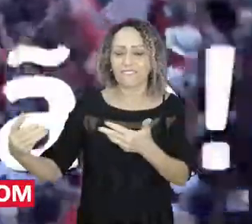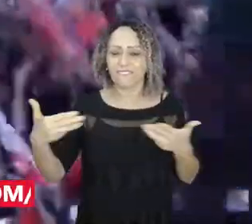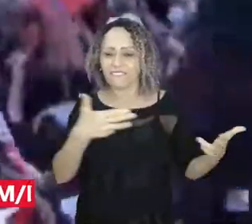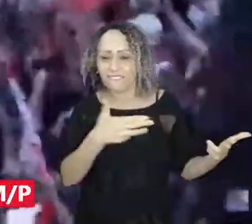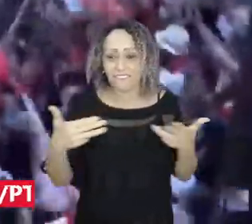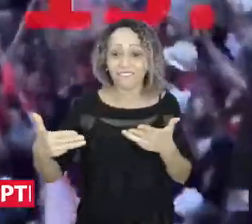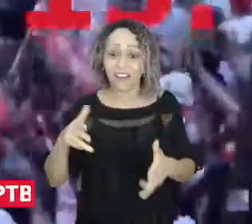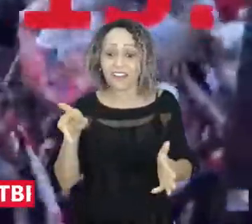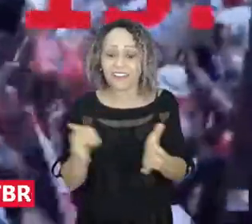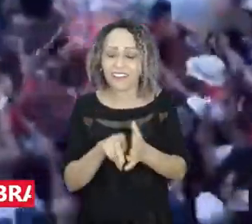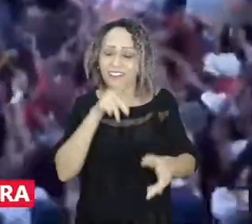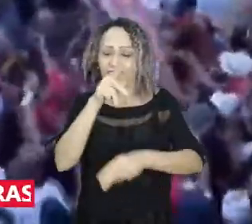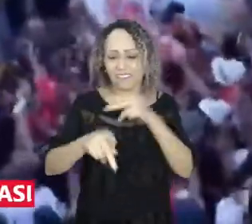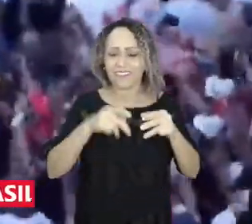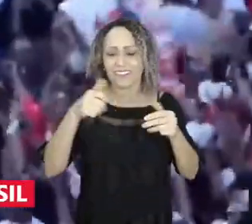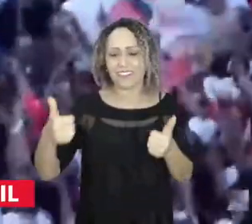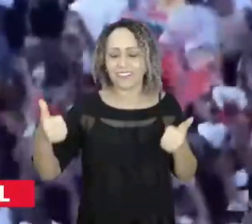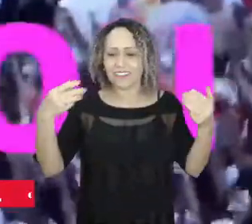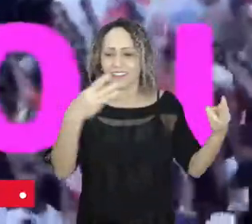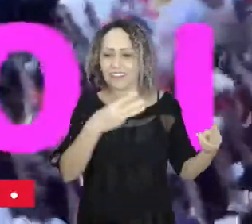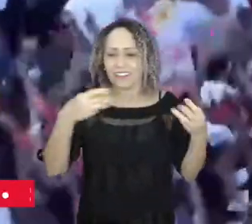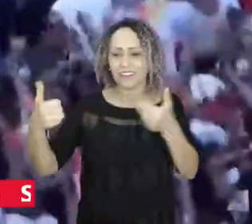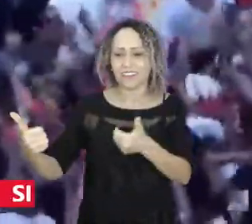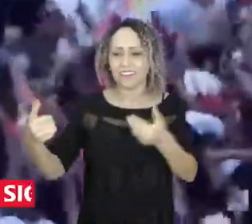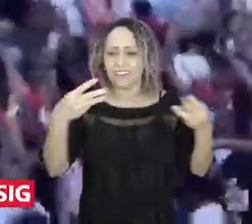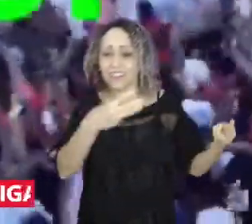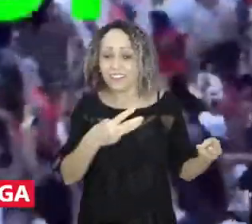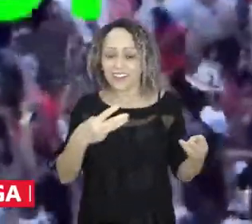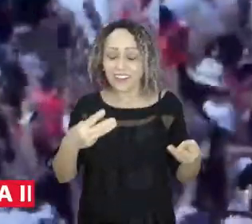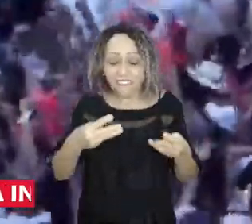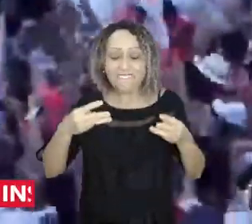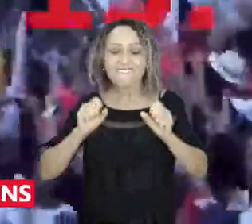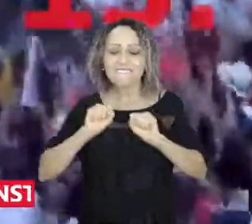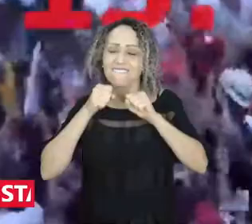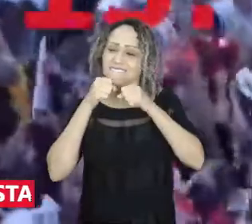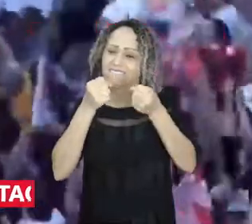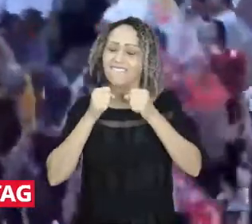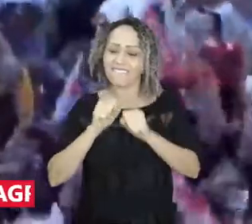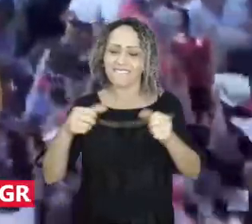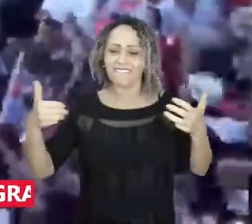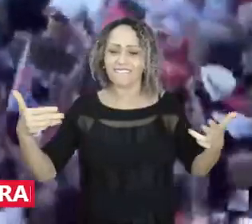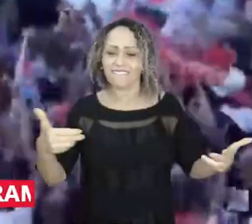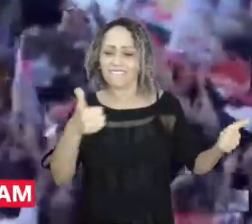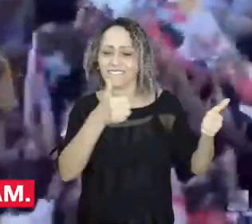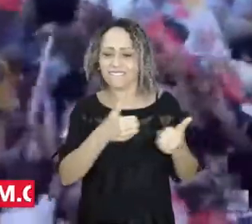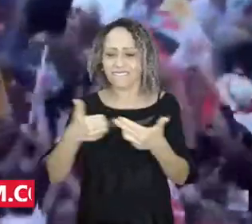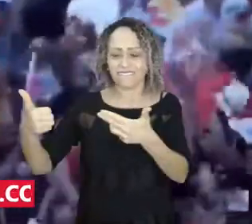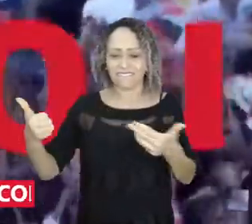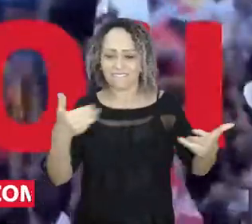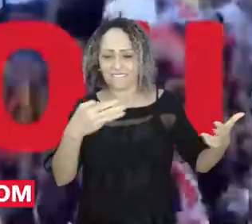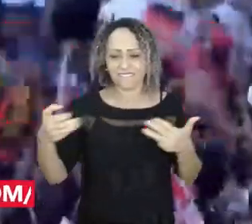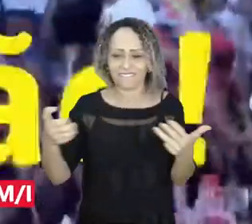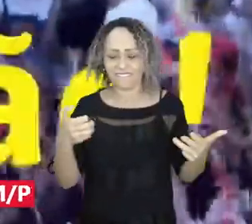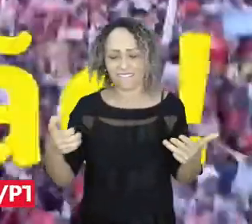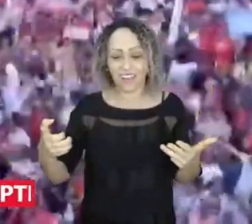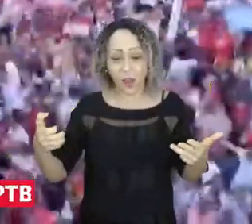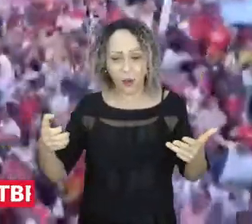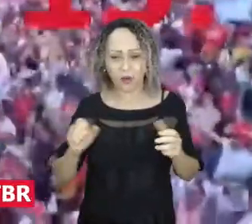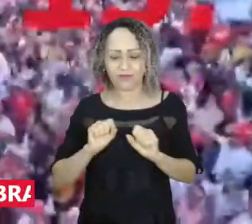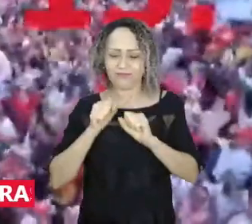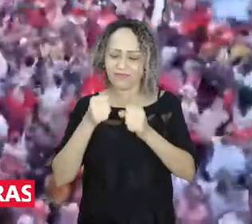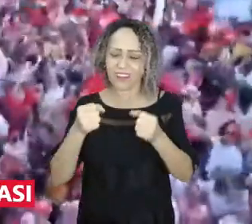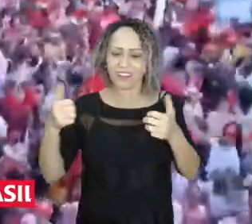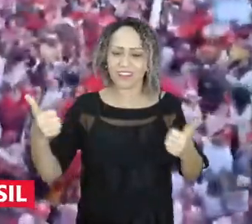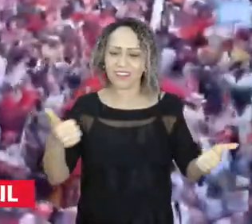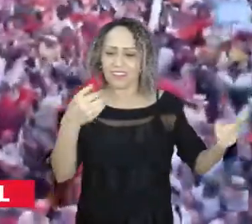do povão, é 13, é 13, é 13, é 13, pegou pressão, é 13, é 13, é 13, é 13, pegou pressão, é